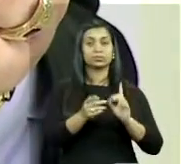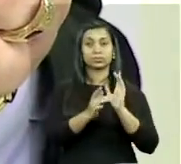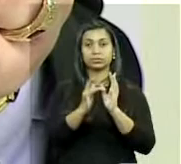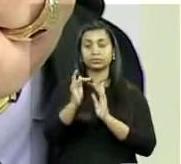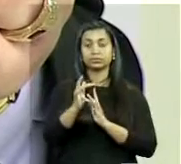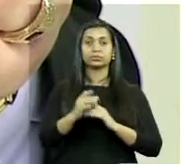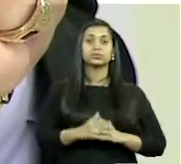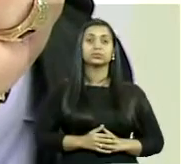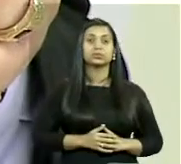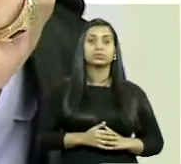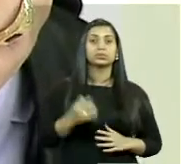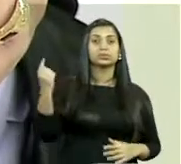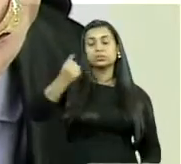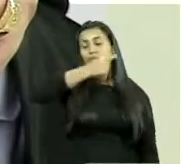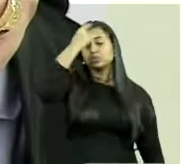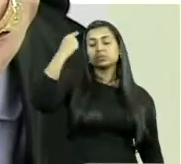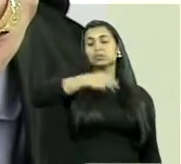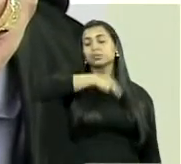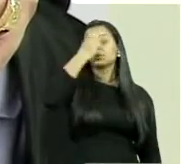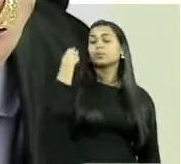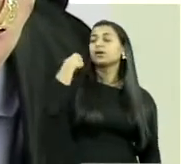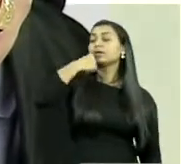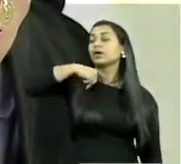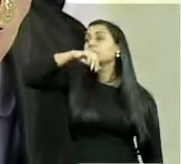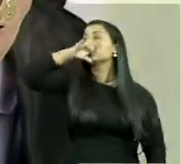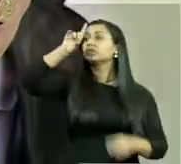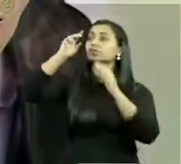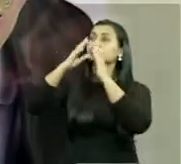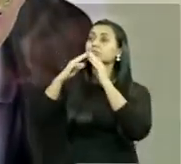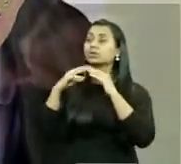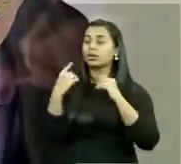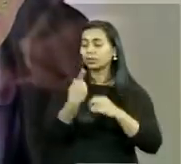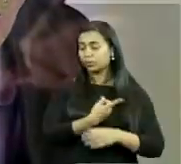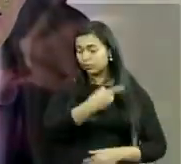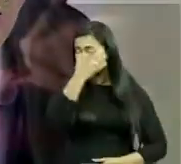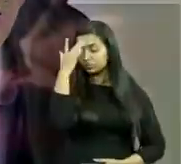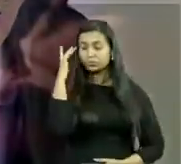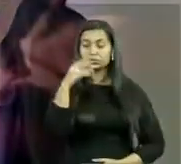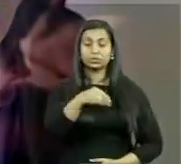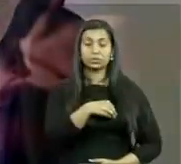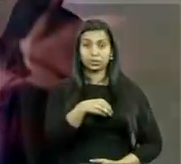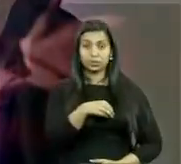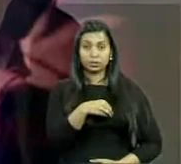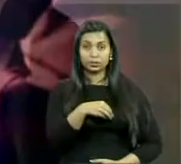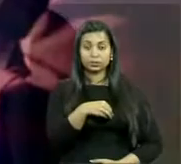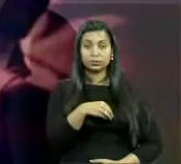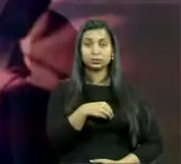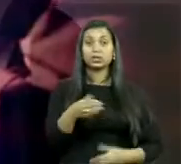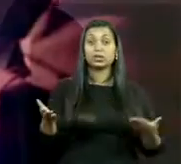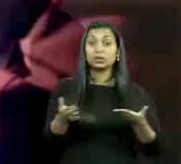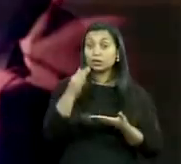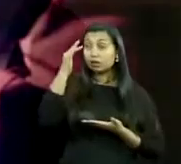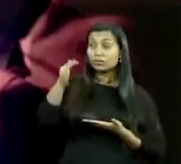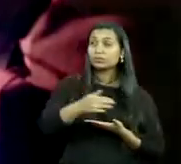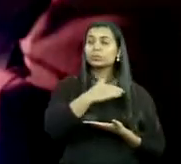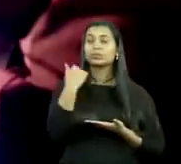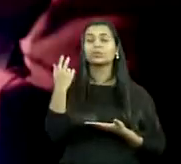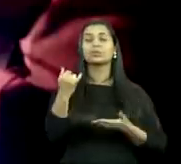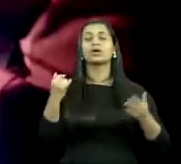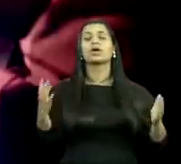bendito é o fruto do vosso ventre, Jesus. Santa Maria, Mãe de Deus, rogai por